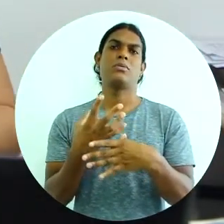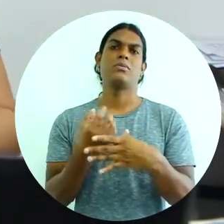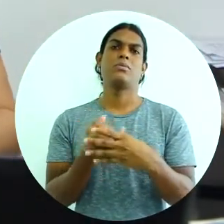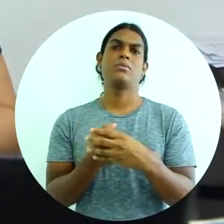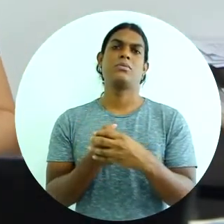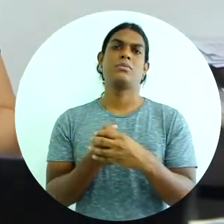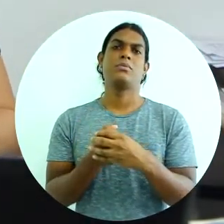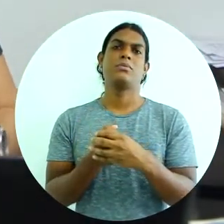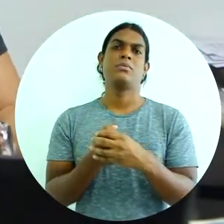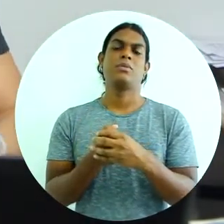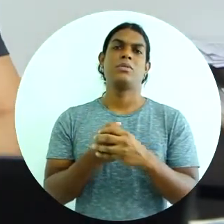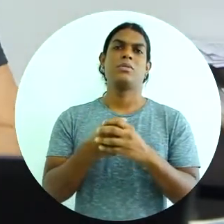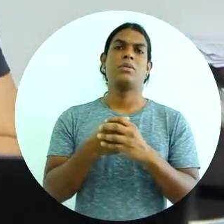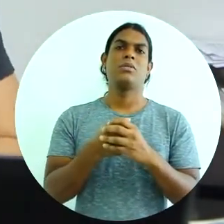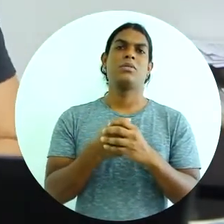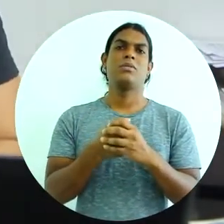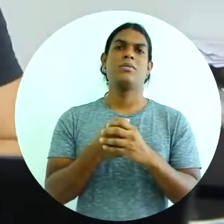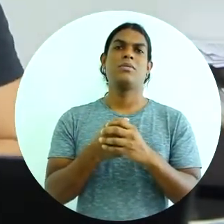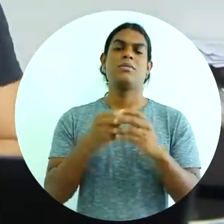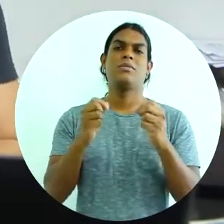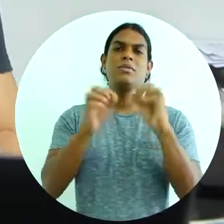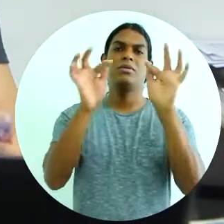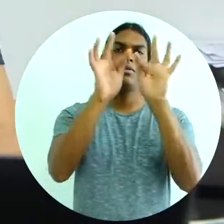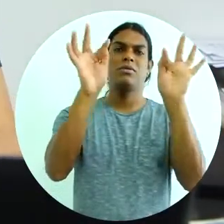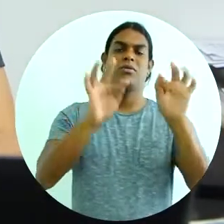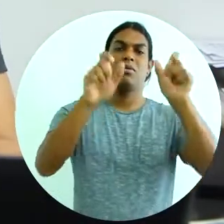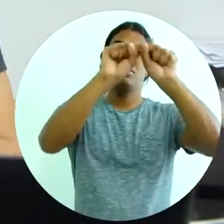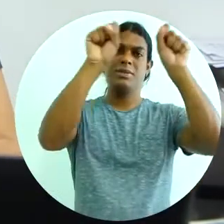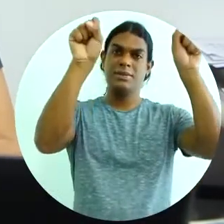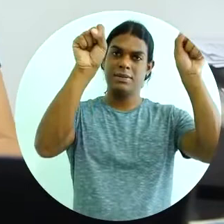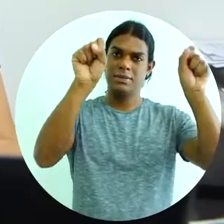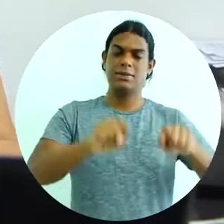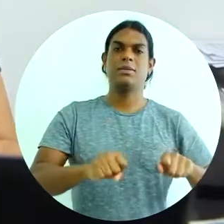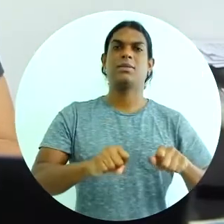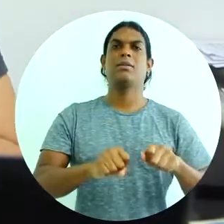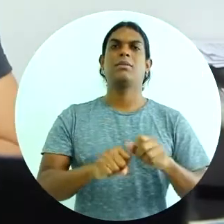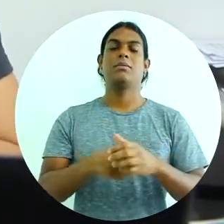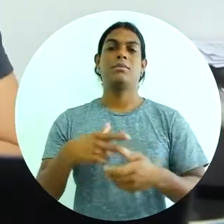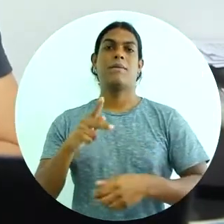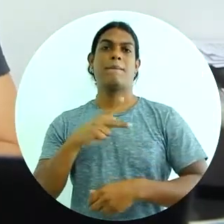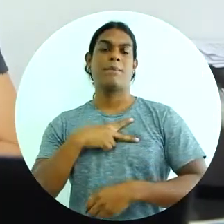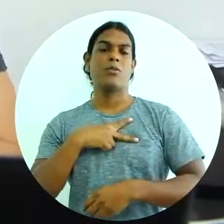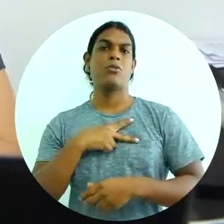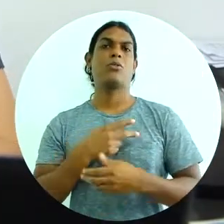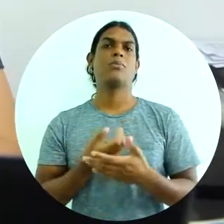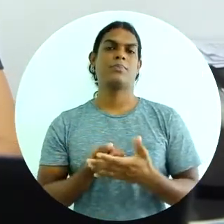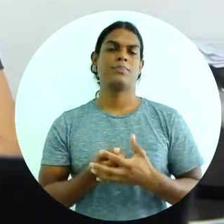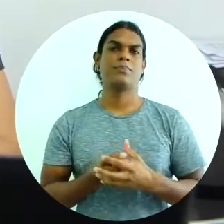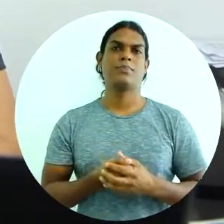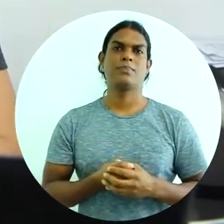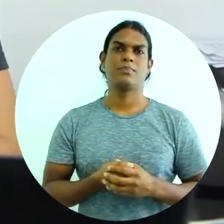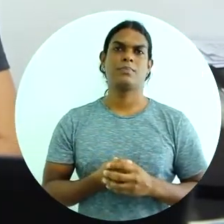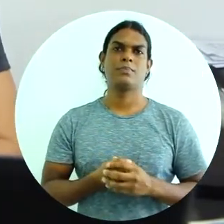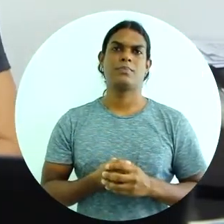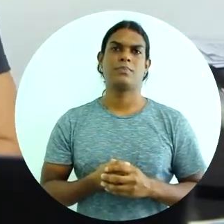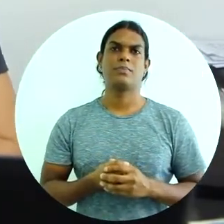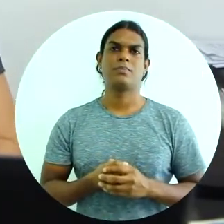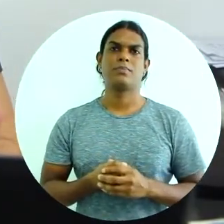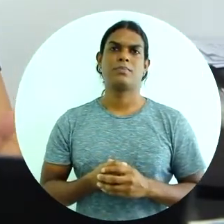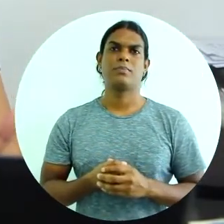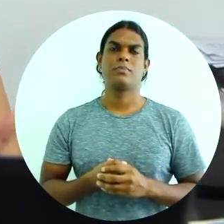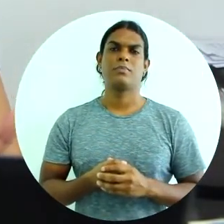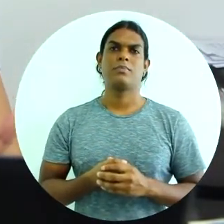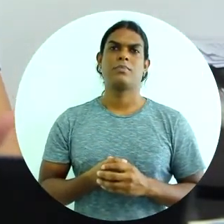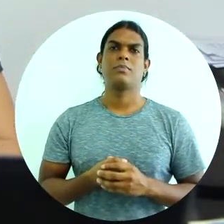completamente sistematizada em algo que não seja tão subjetivo. E a escrita ela é subjetiva, né, ela tem uma participação do escrevente